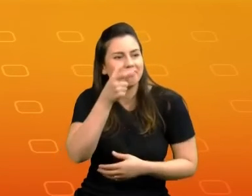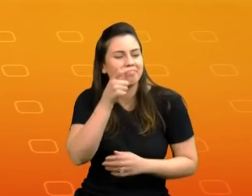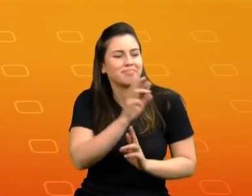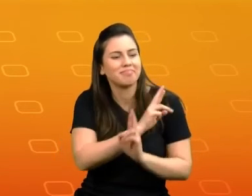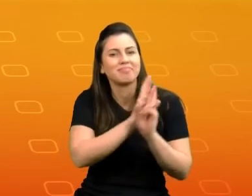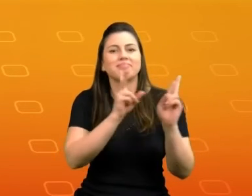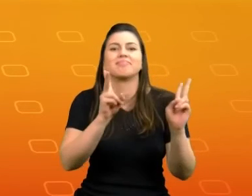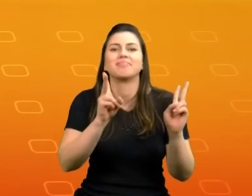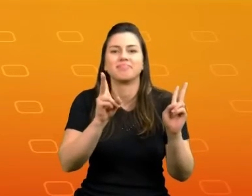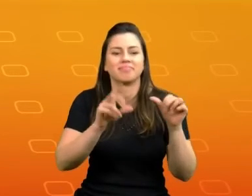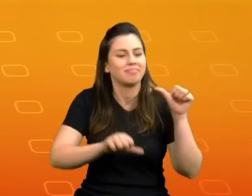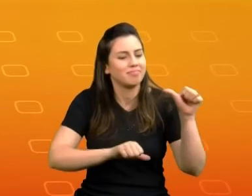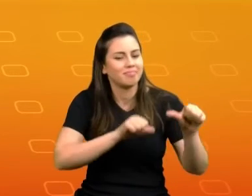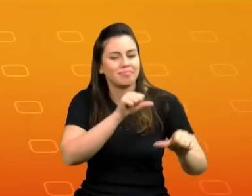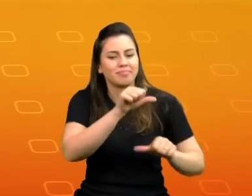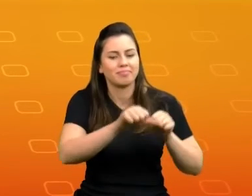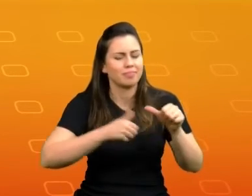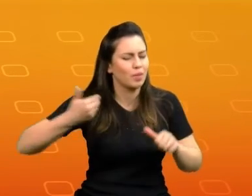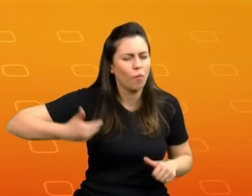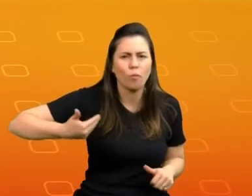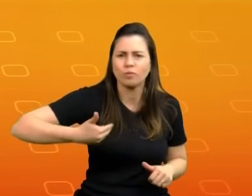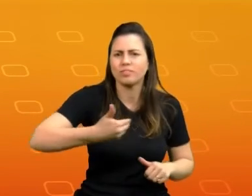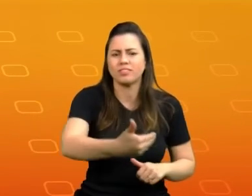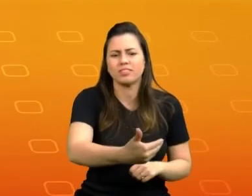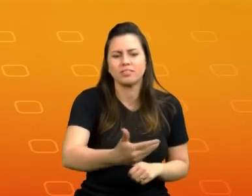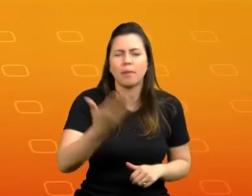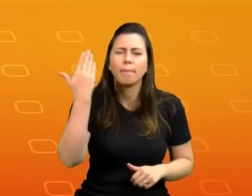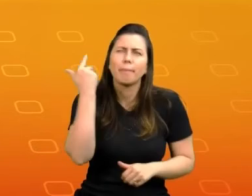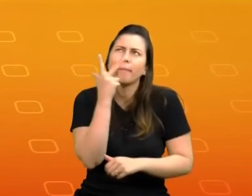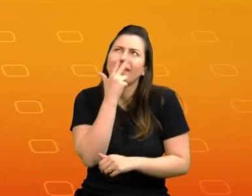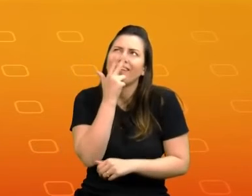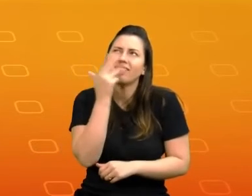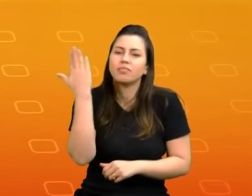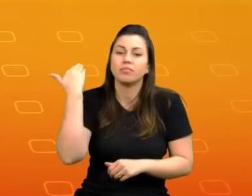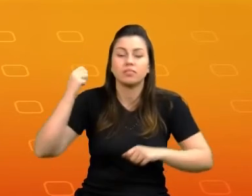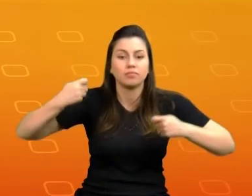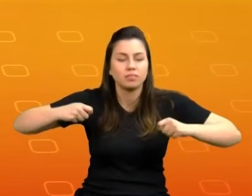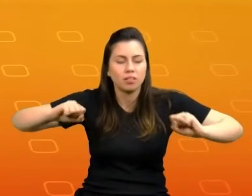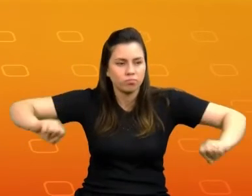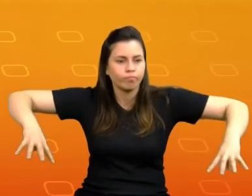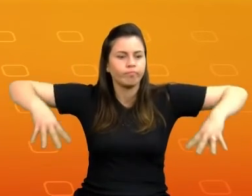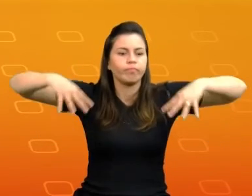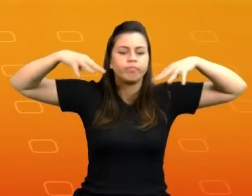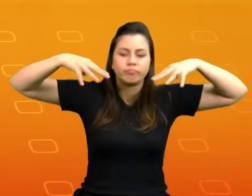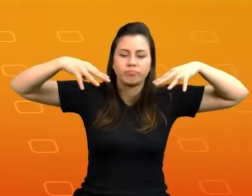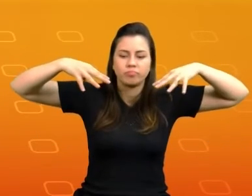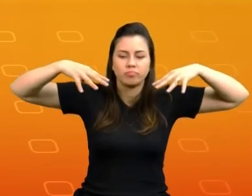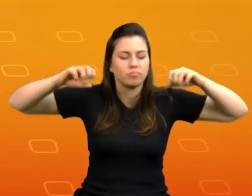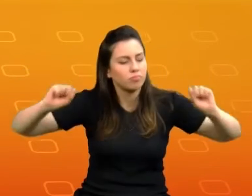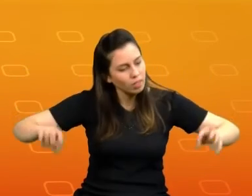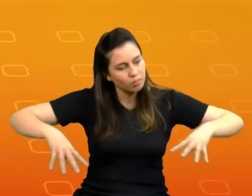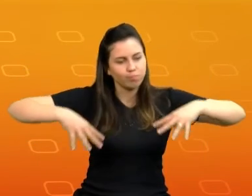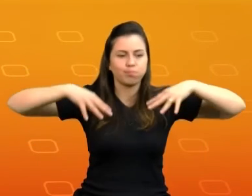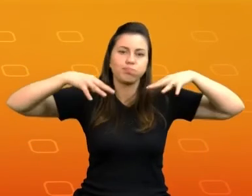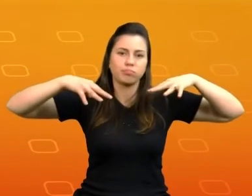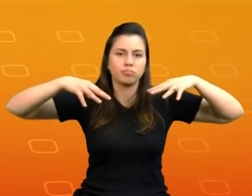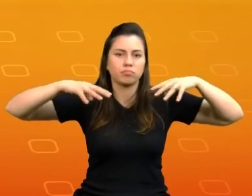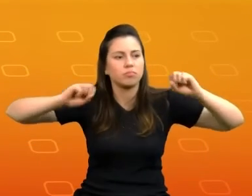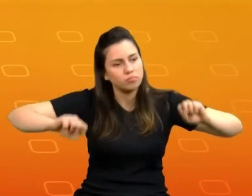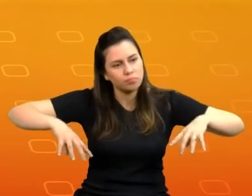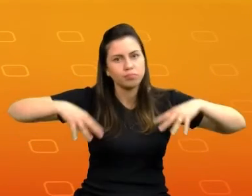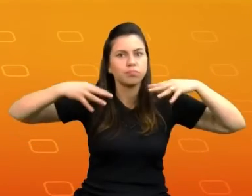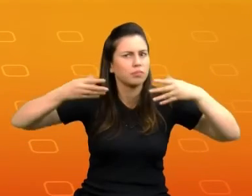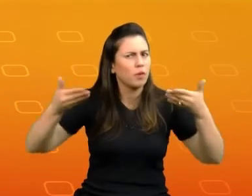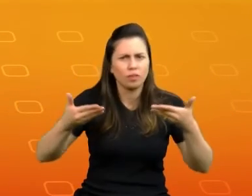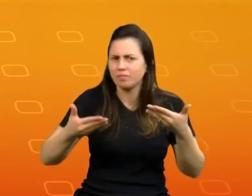a mudança agora era constante acho que a gente a ciclos de mudanças a gente a ciclos e implementações de tecnologia eu